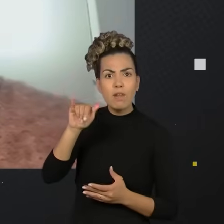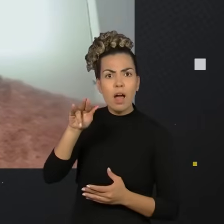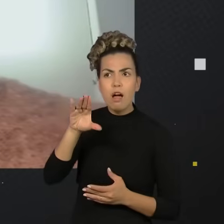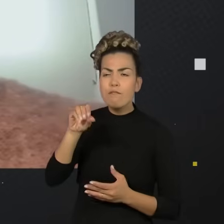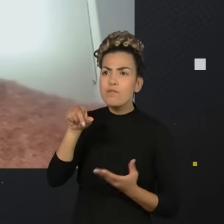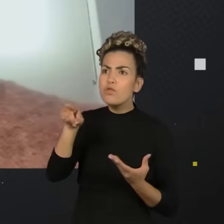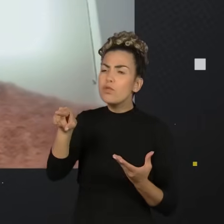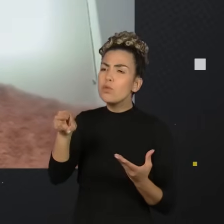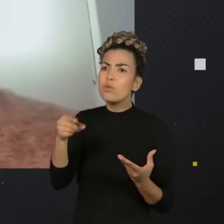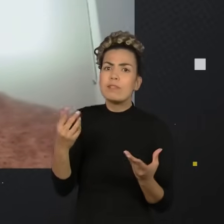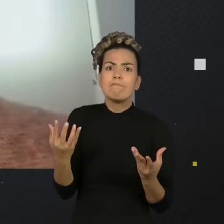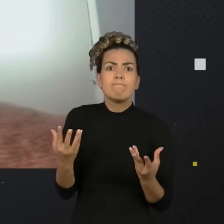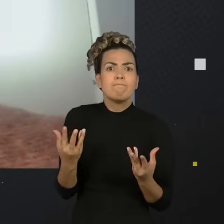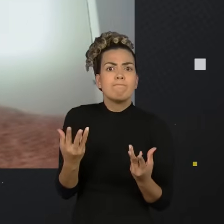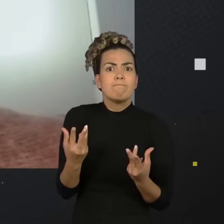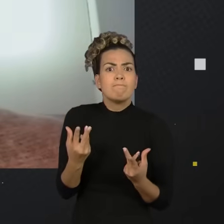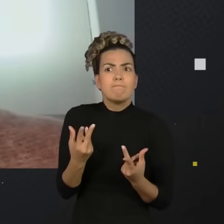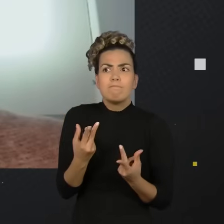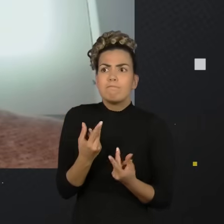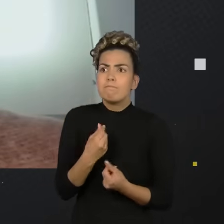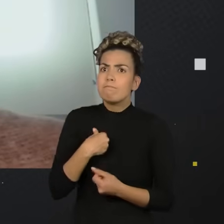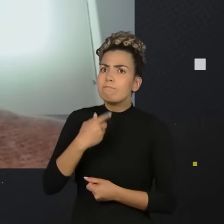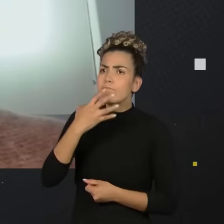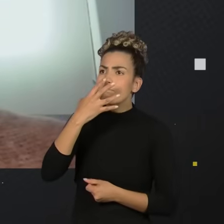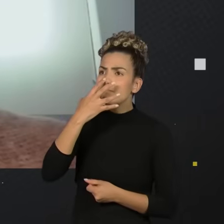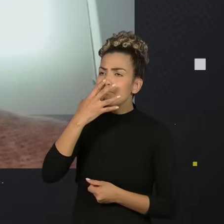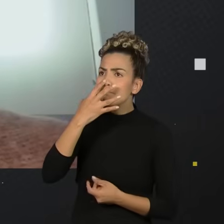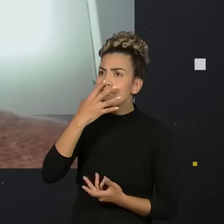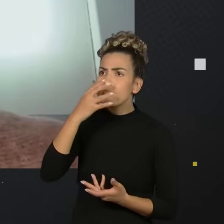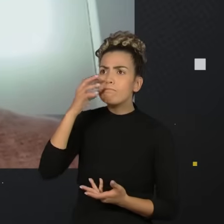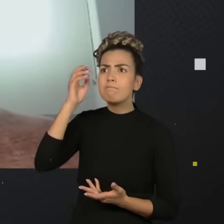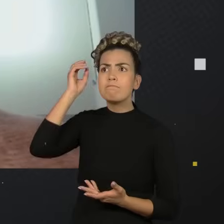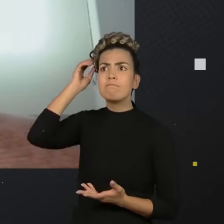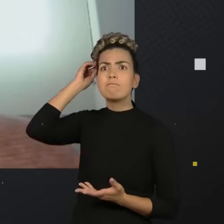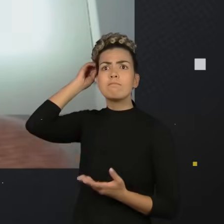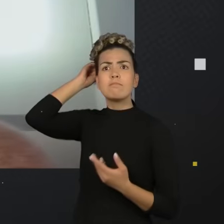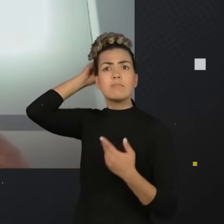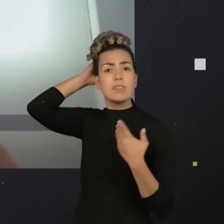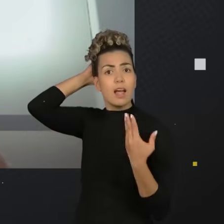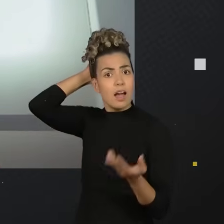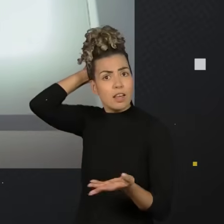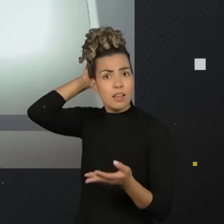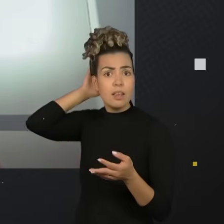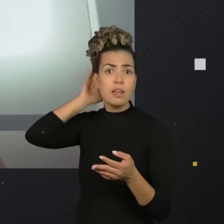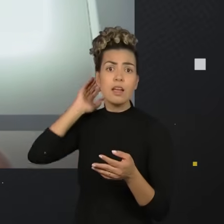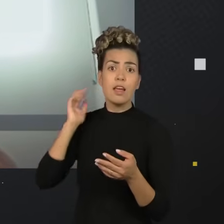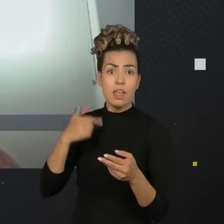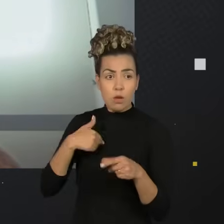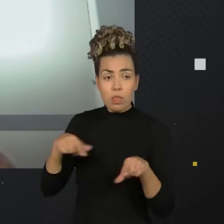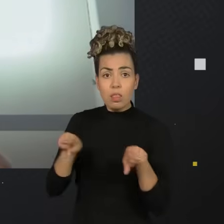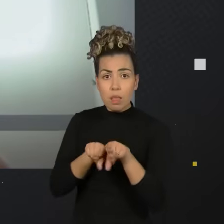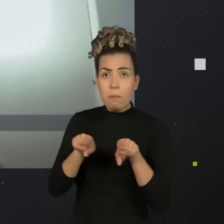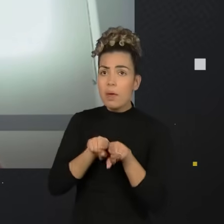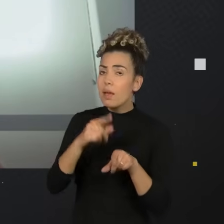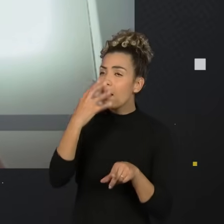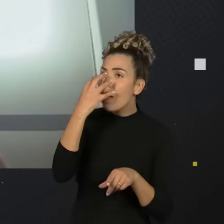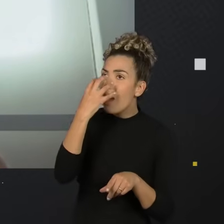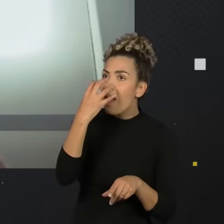é. Isso faz com que a gente também embarque